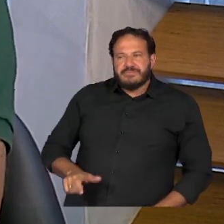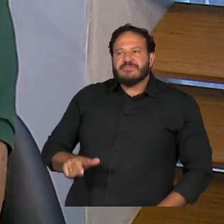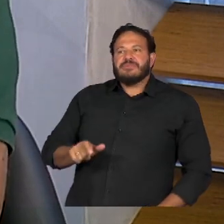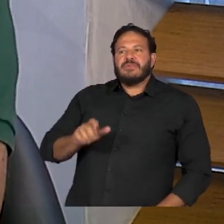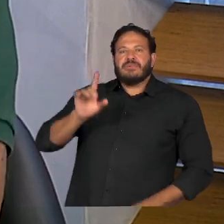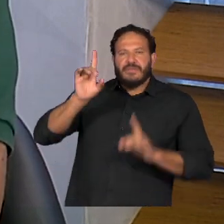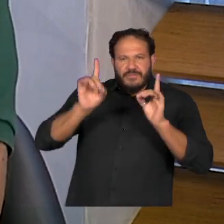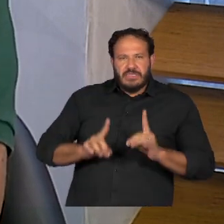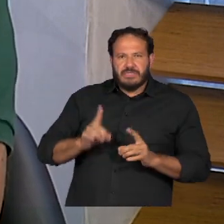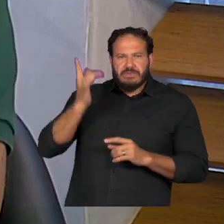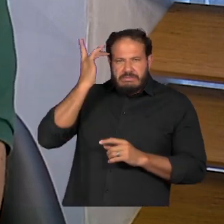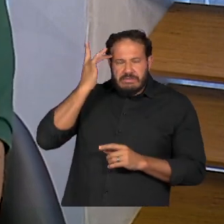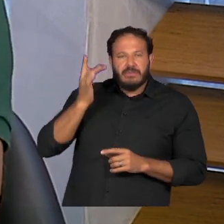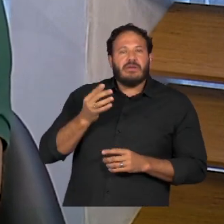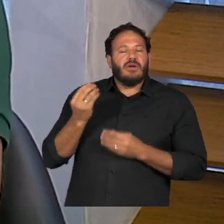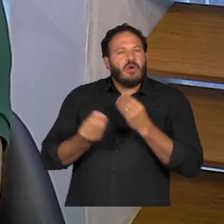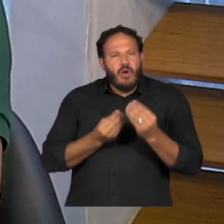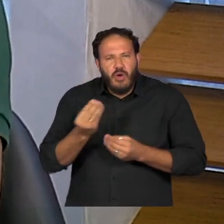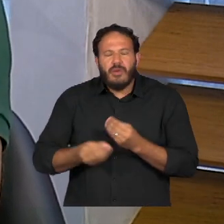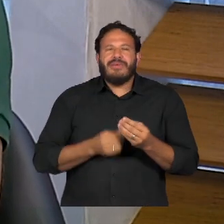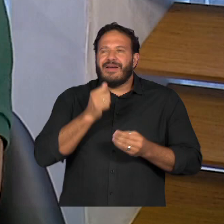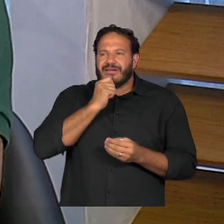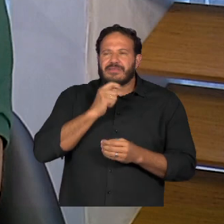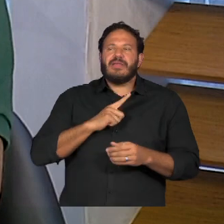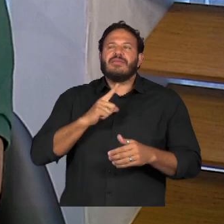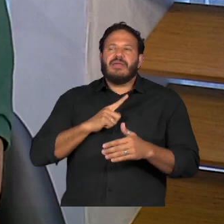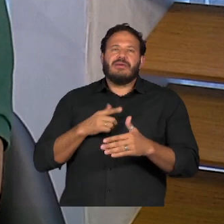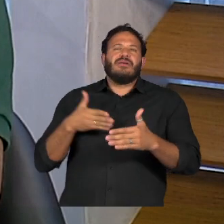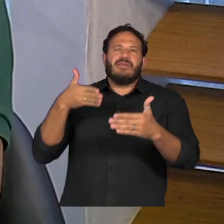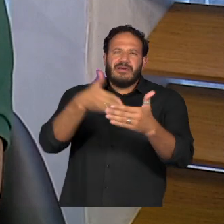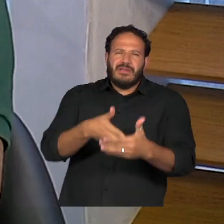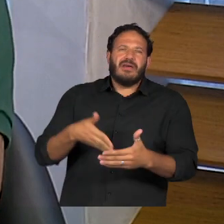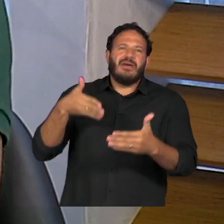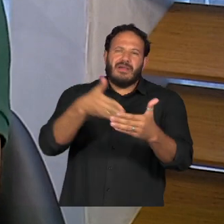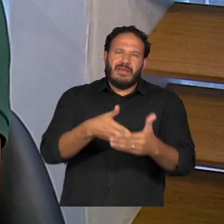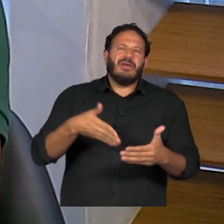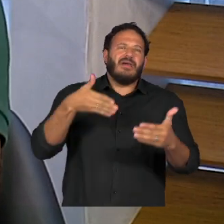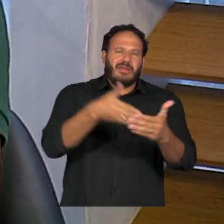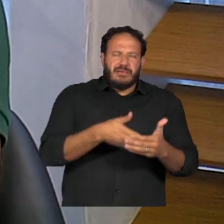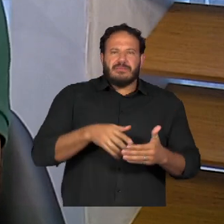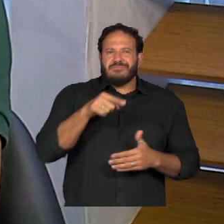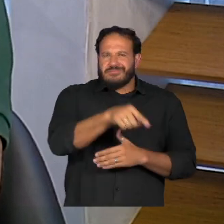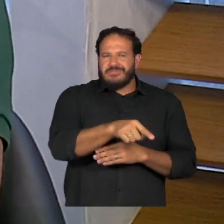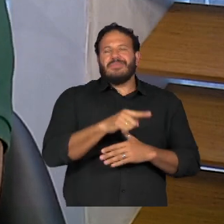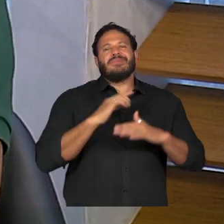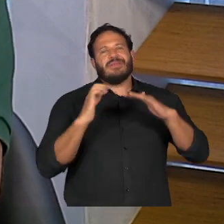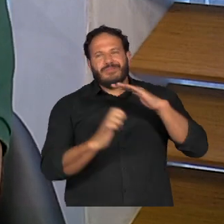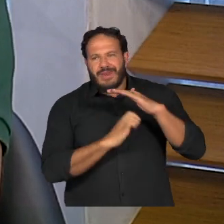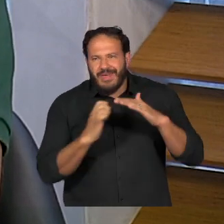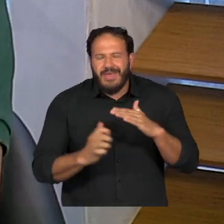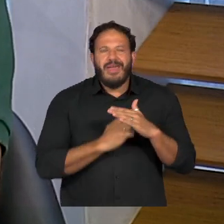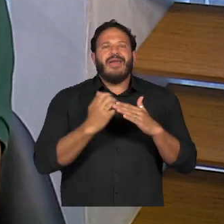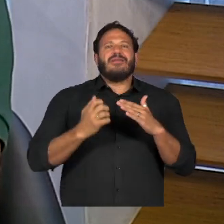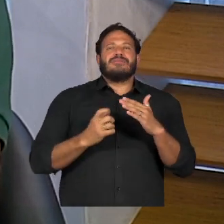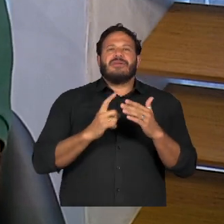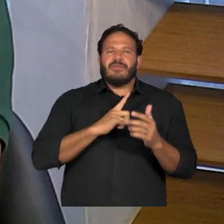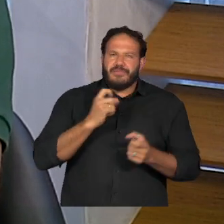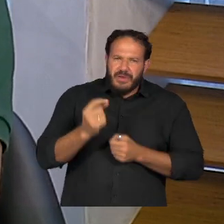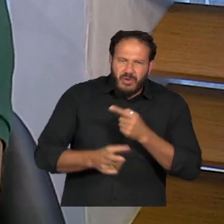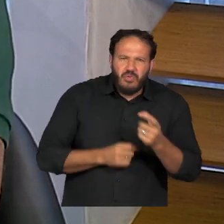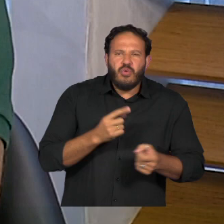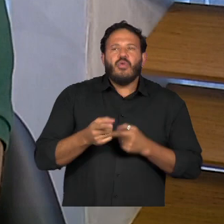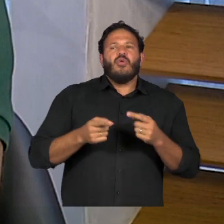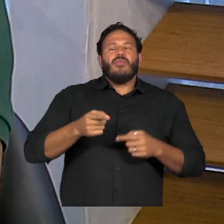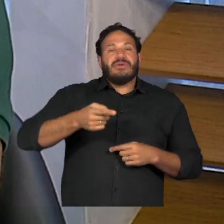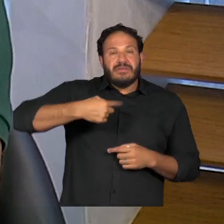os deficientes intelectuais ainda encontram por parte de empresas alguma restrição Então